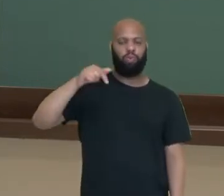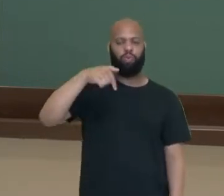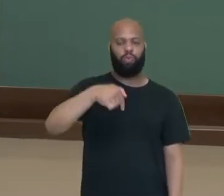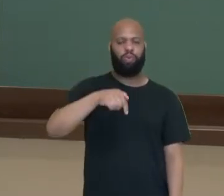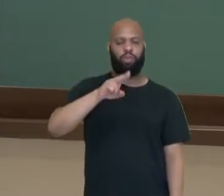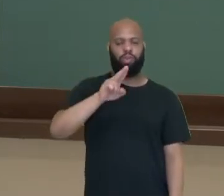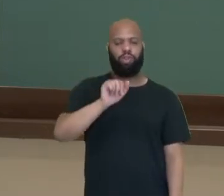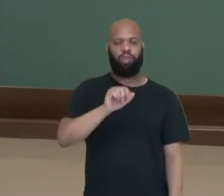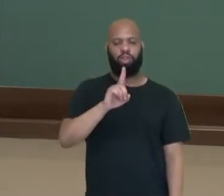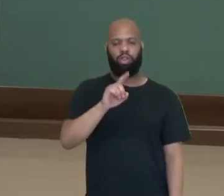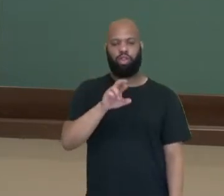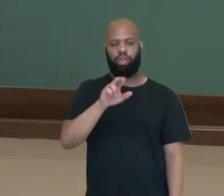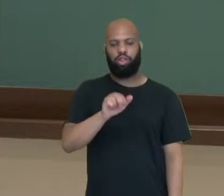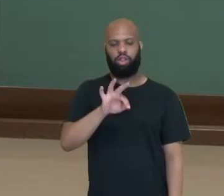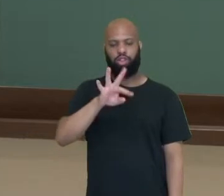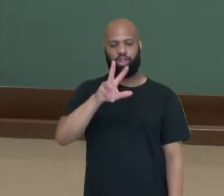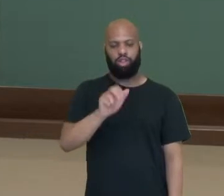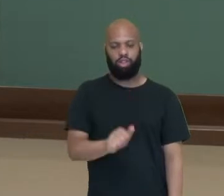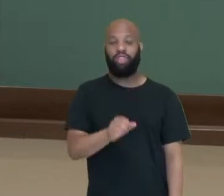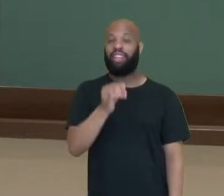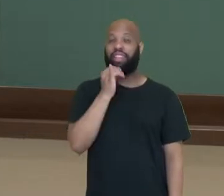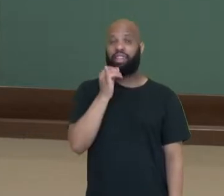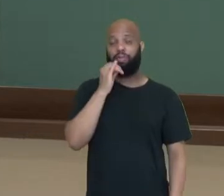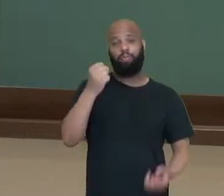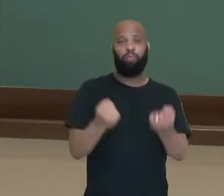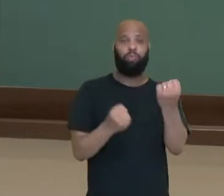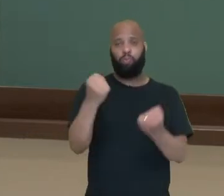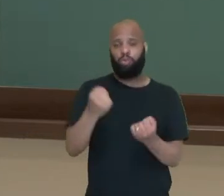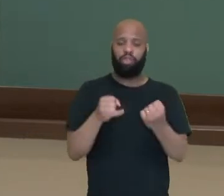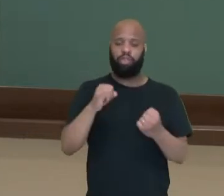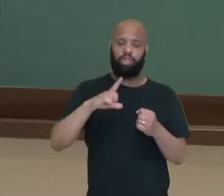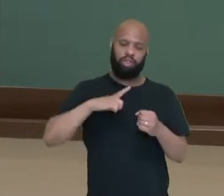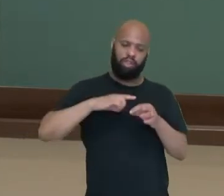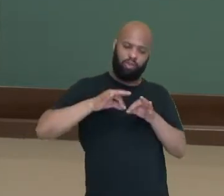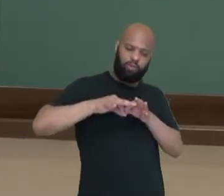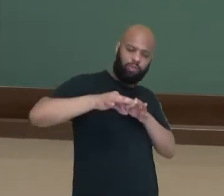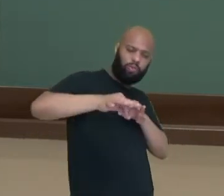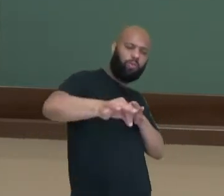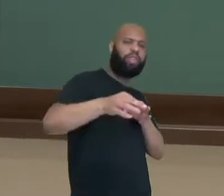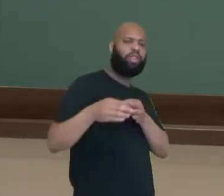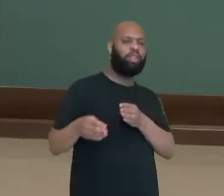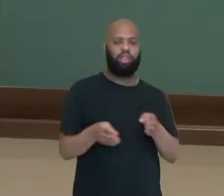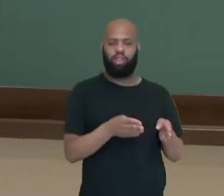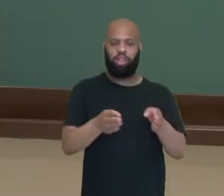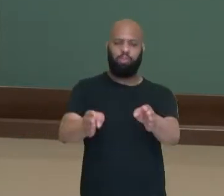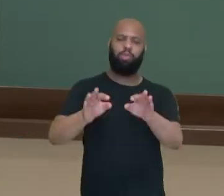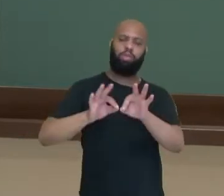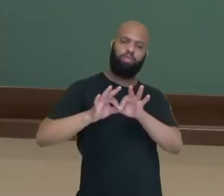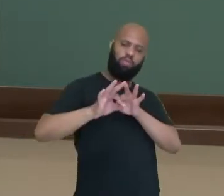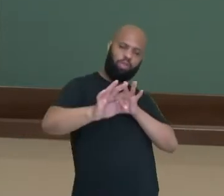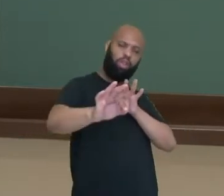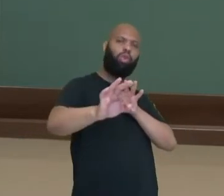Sim, movimento de carro, o quanto ele se deslocou em determinado tempo.